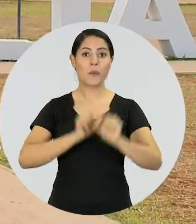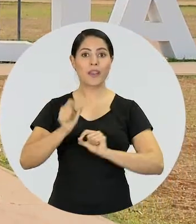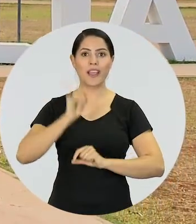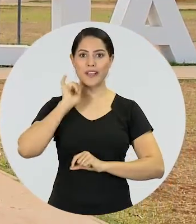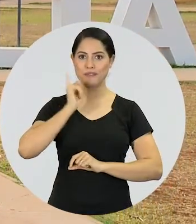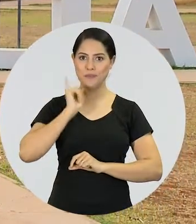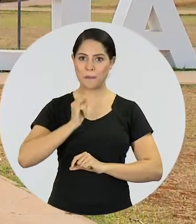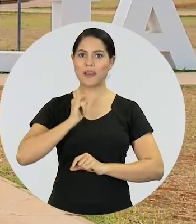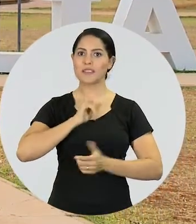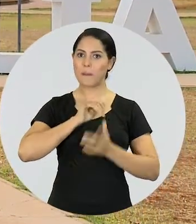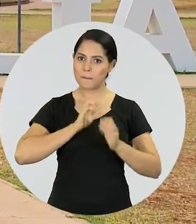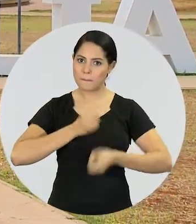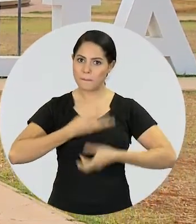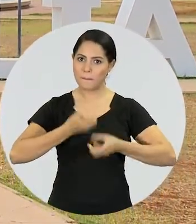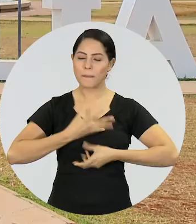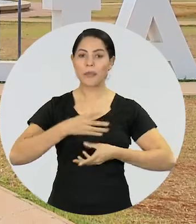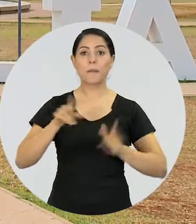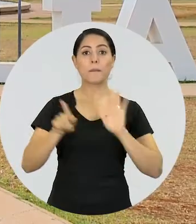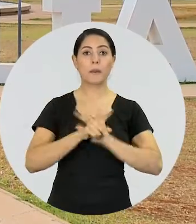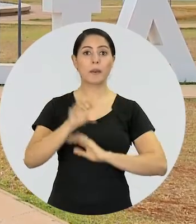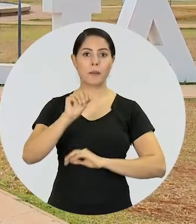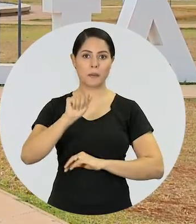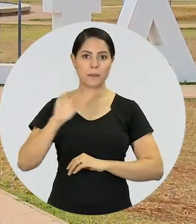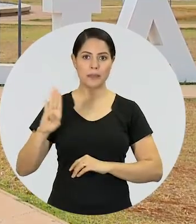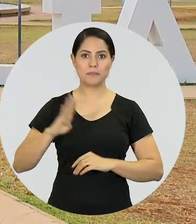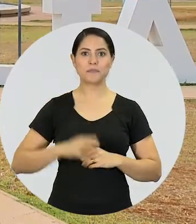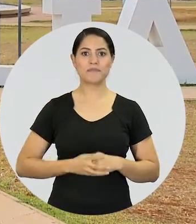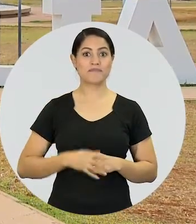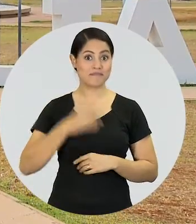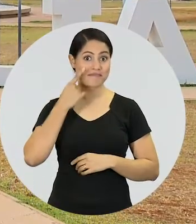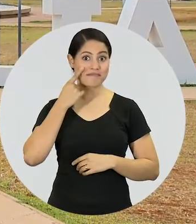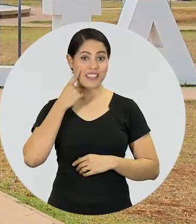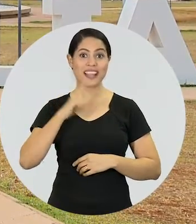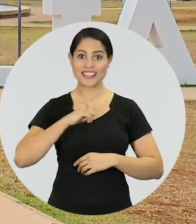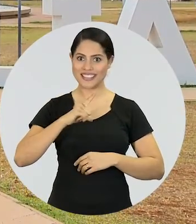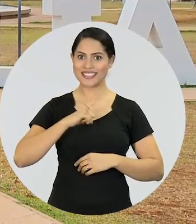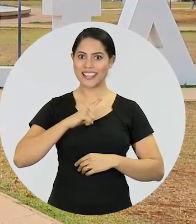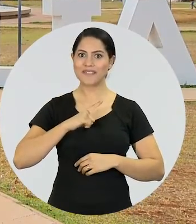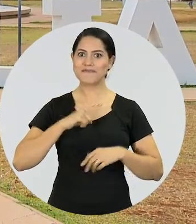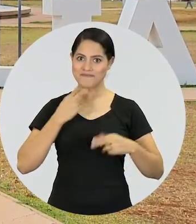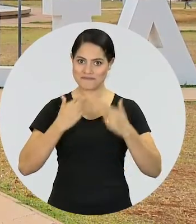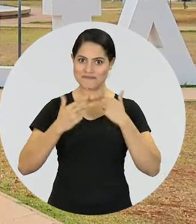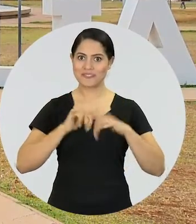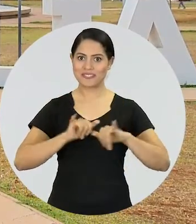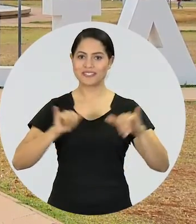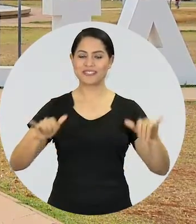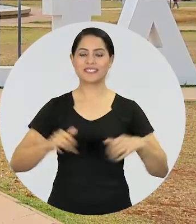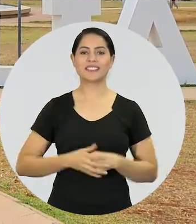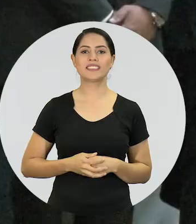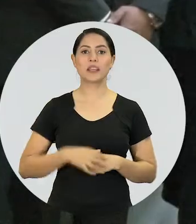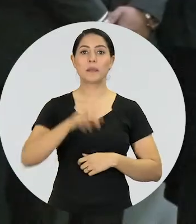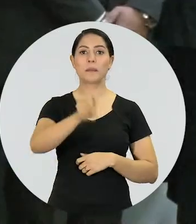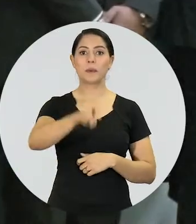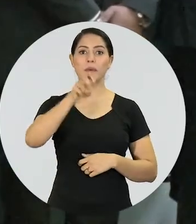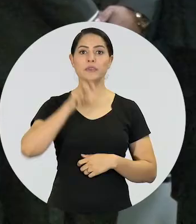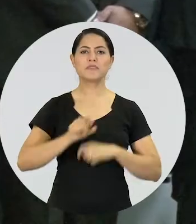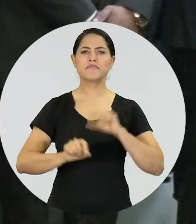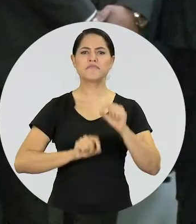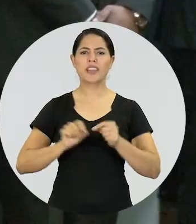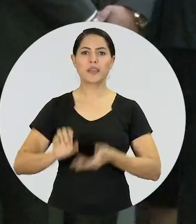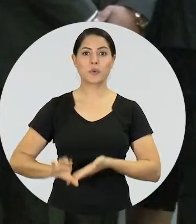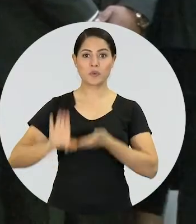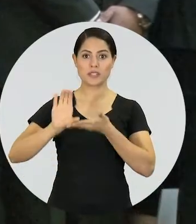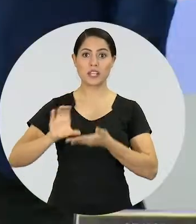confere as principais informações da Ordem dos Advogados do Brasil. Fica com a gente, tem muita notícia chegando. Tomam